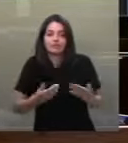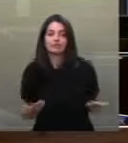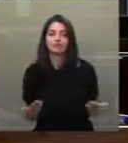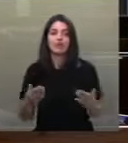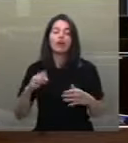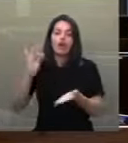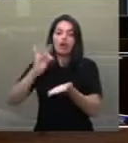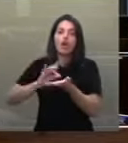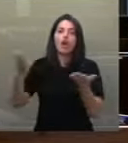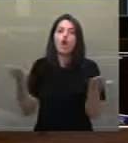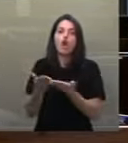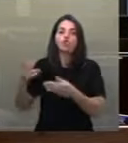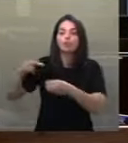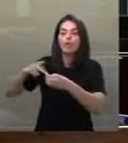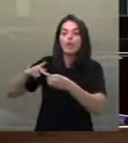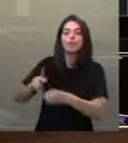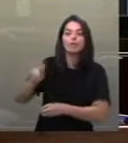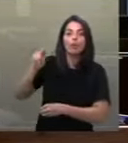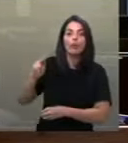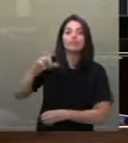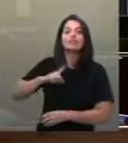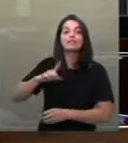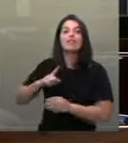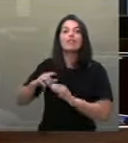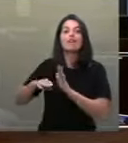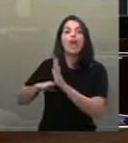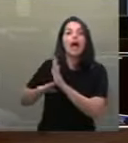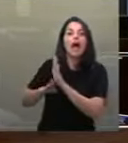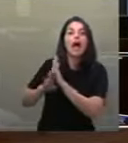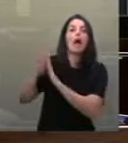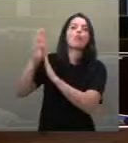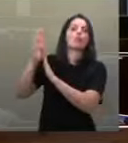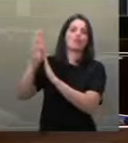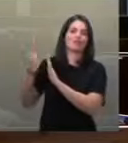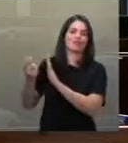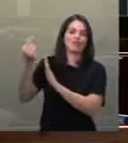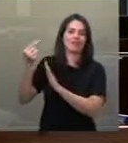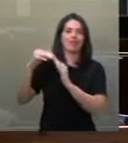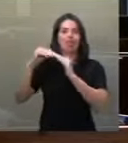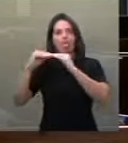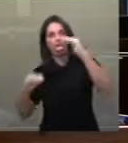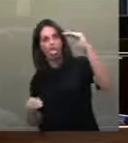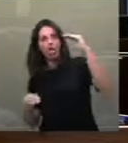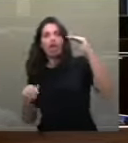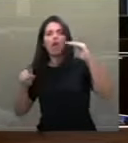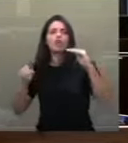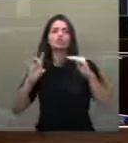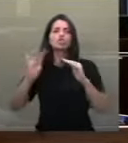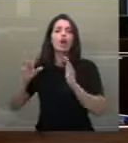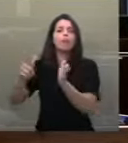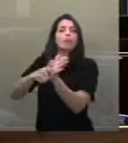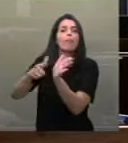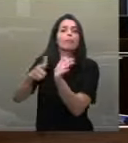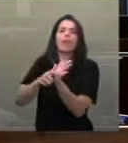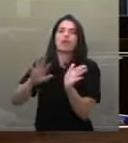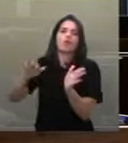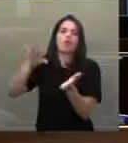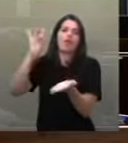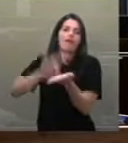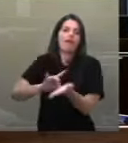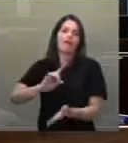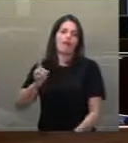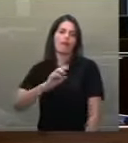Hoje houve um aumento da Petrobras que desrepresou, mais uma vez, essa paridade, portanto, é teórica. É uma